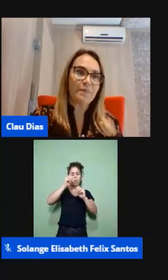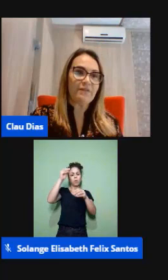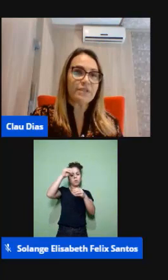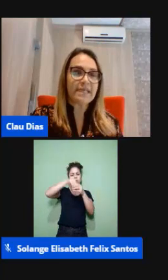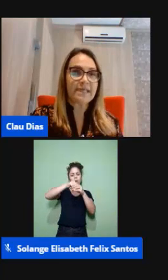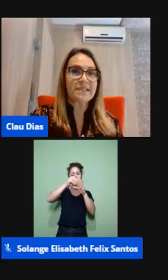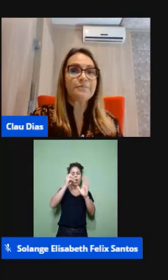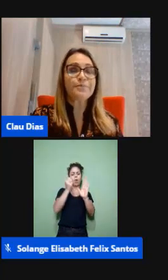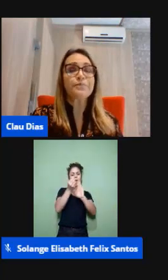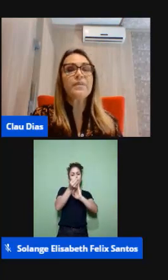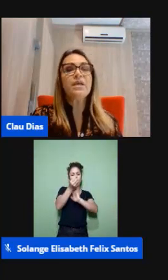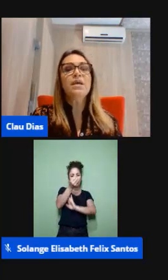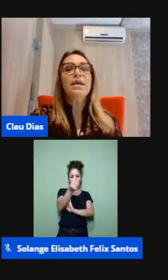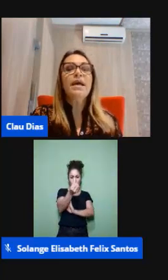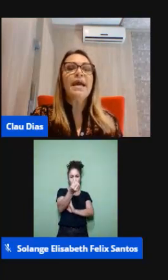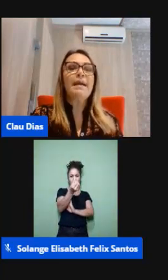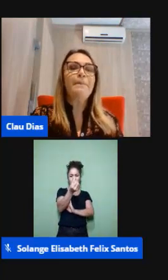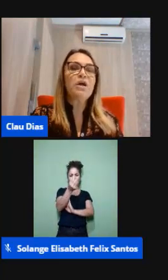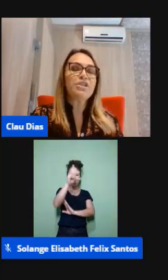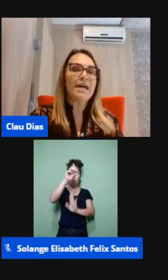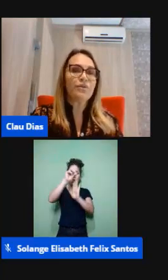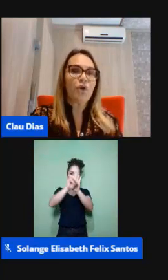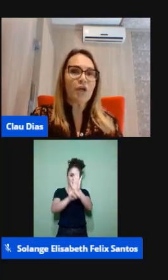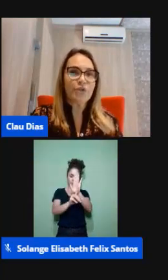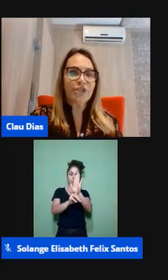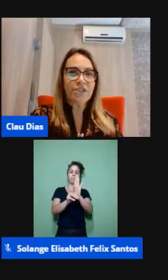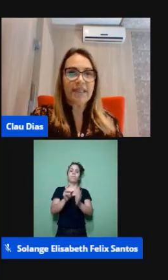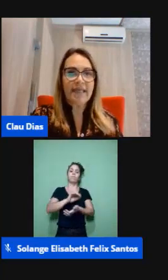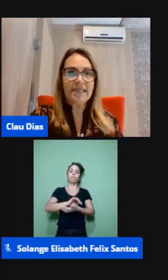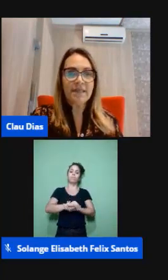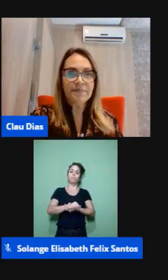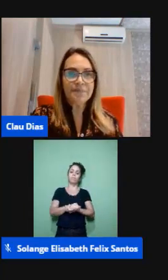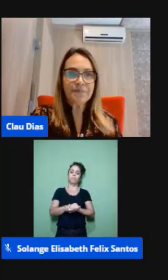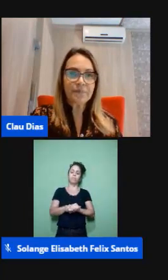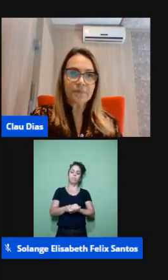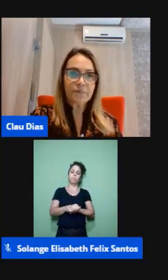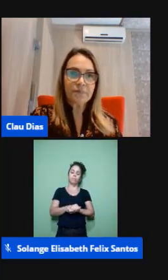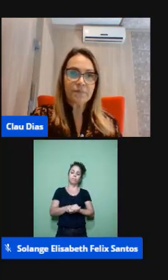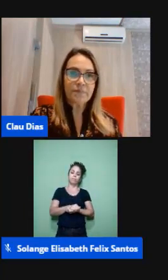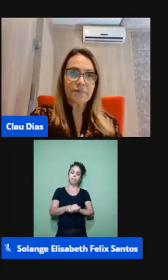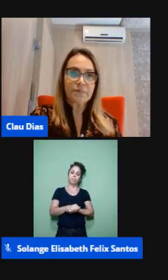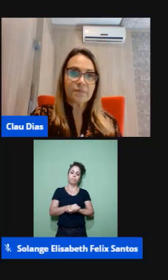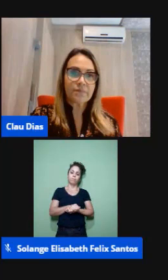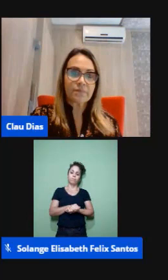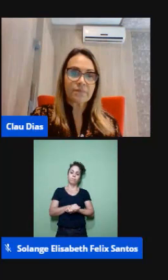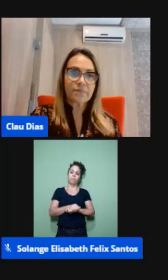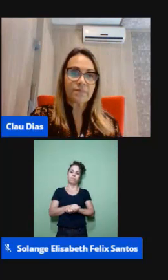um deles aqui para vocês. Pode dar um toque, por gentileza.